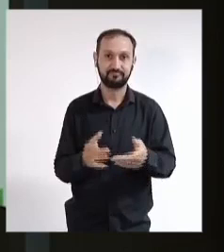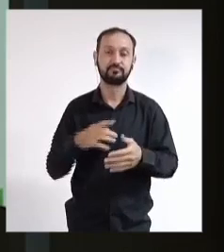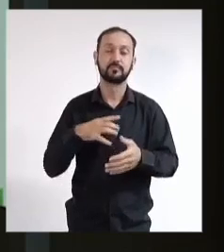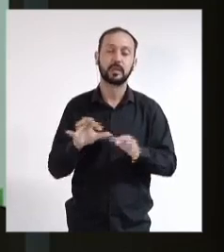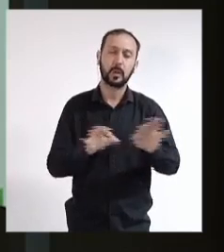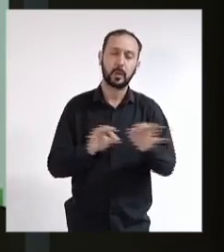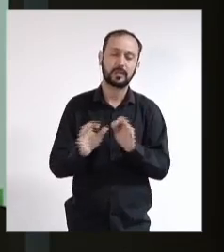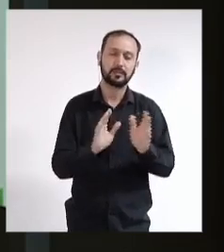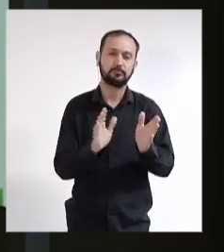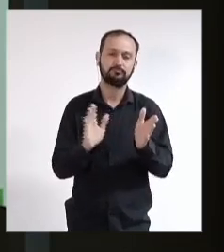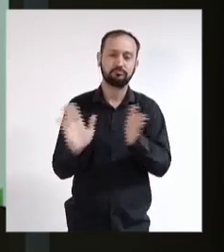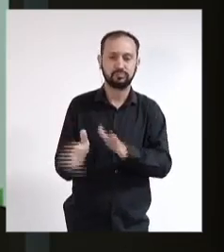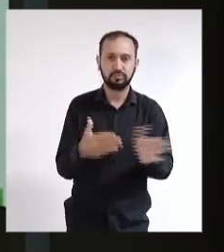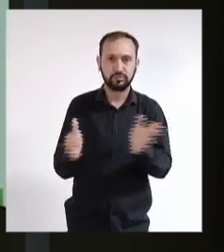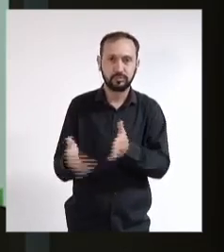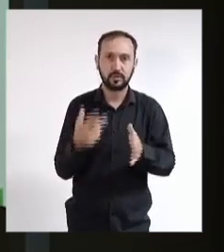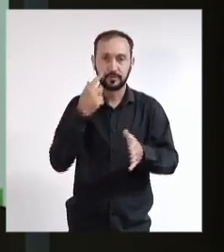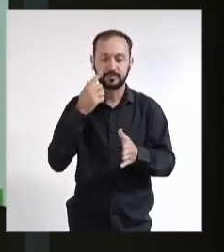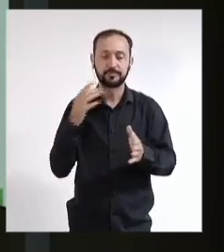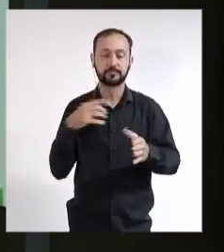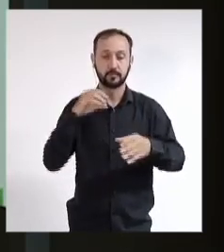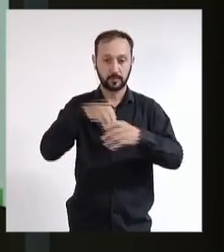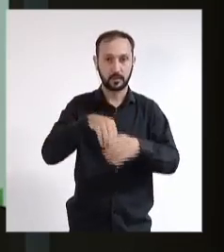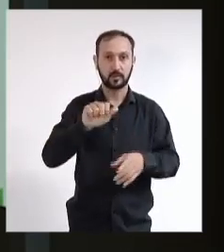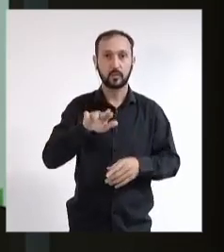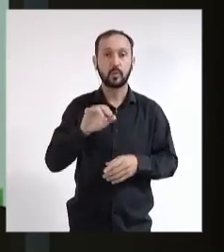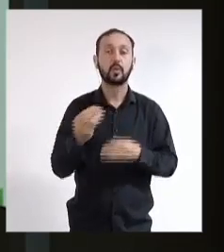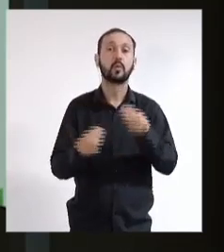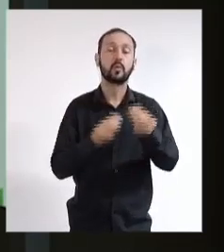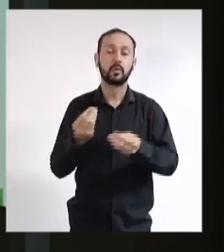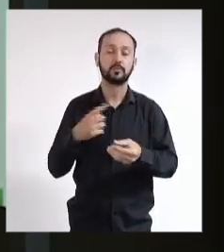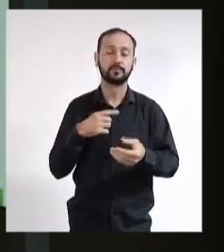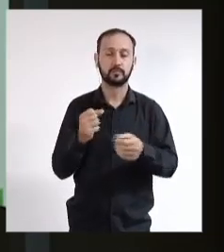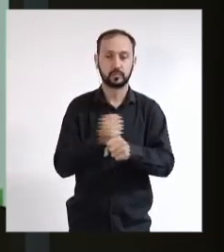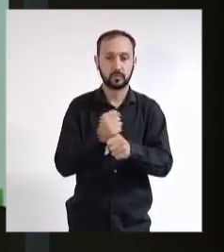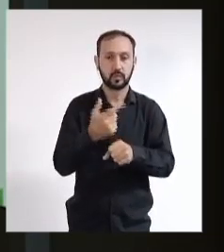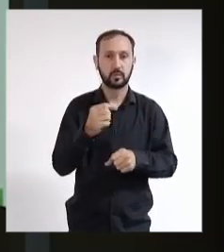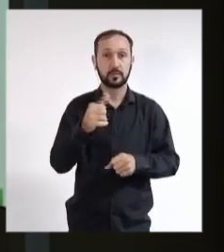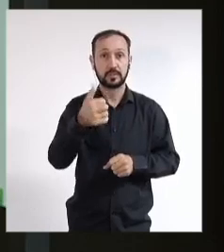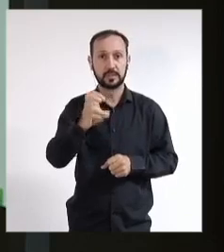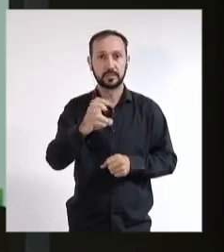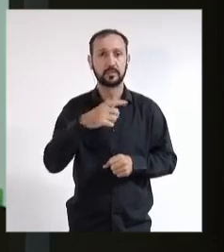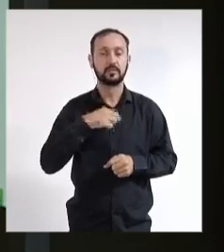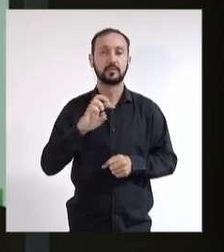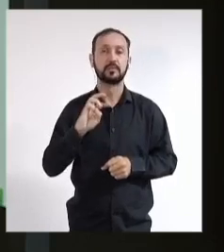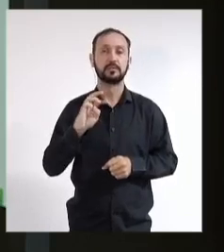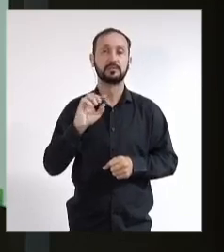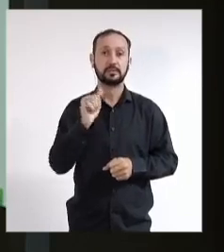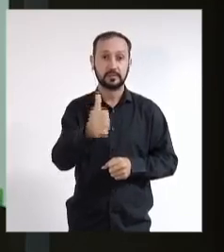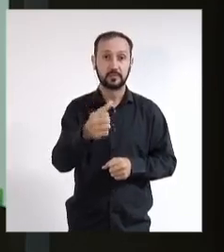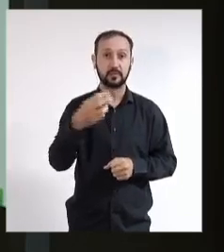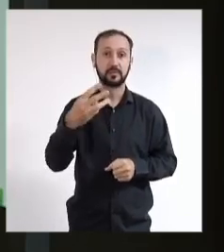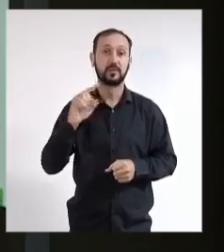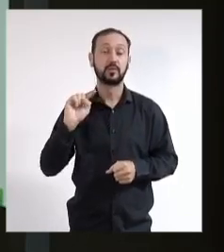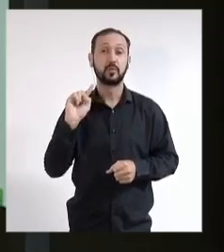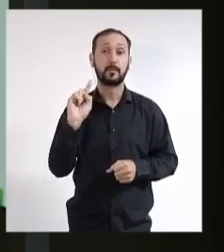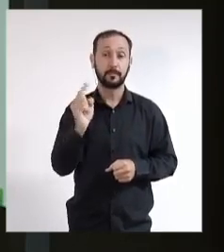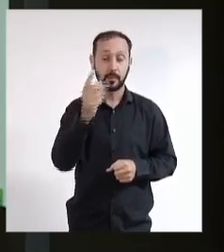sistematizamos as visitas nas unidades conservação tá 2015 nós tivemos 131 mil visitantes